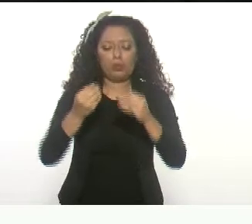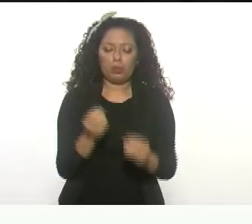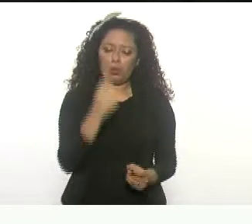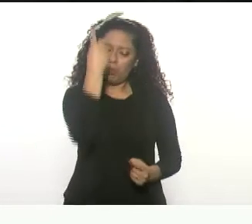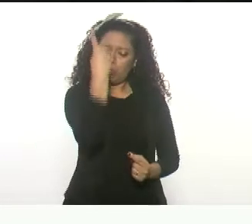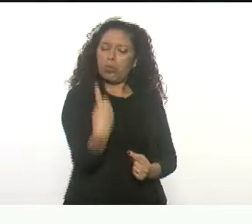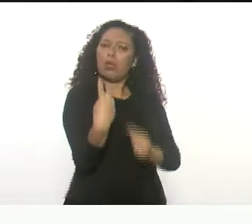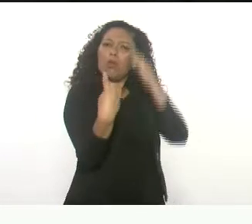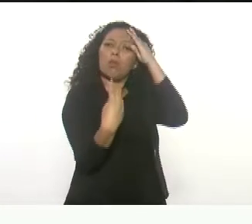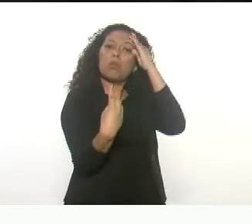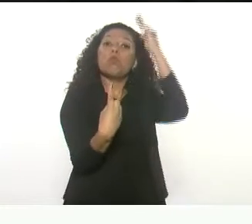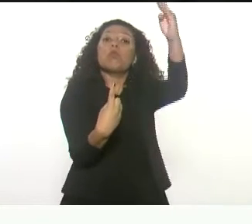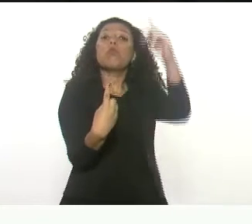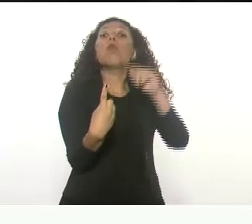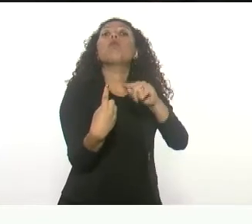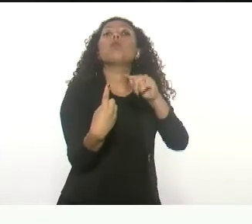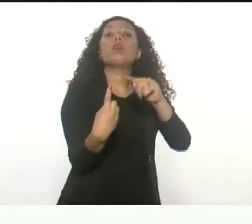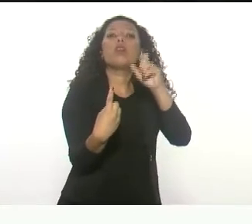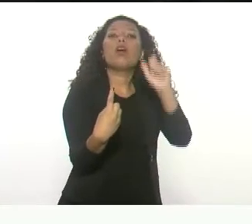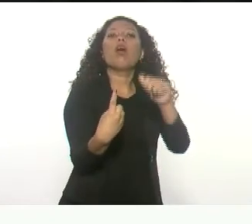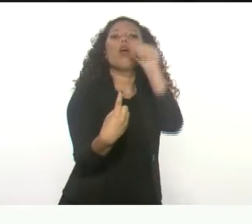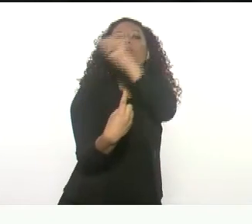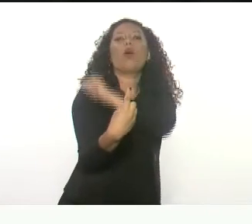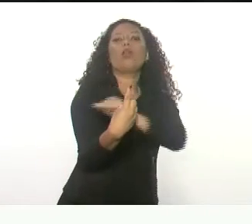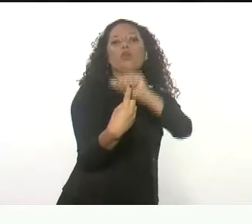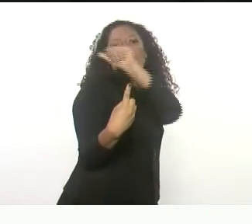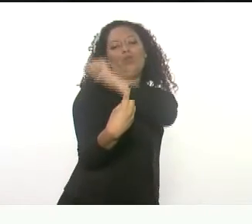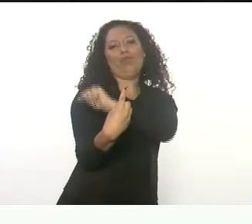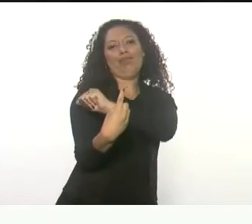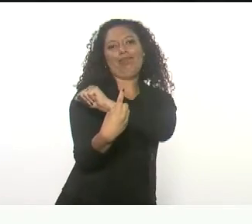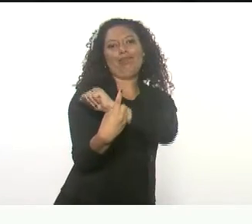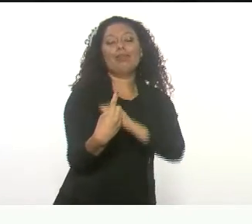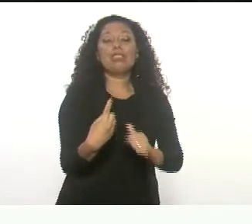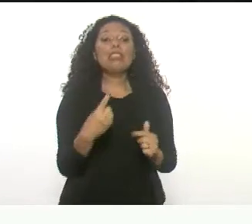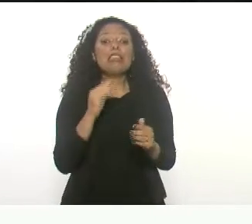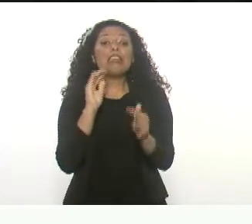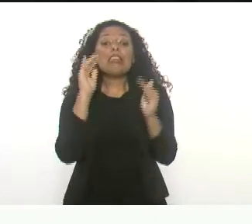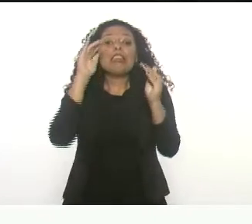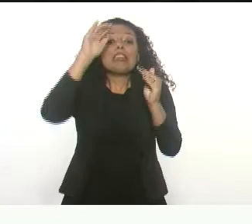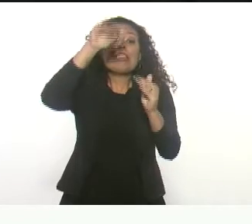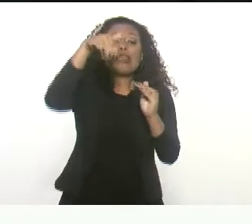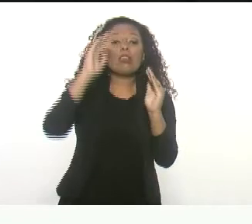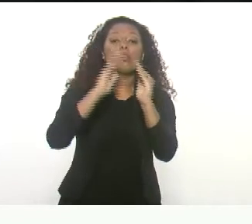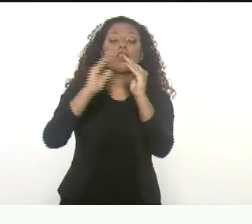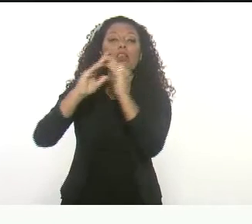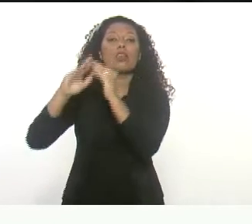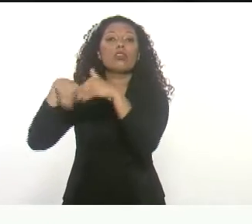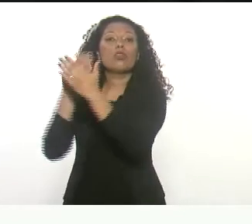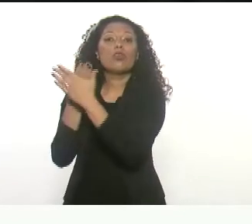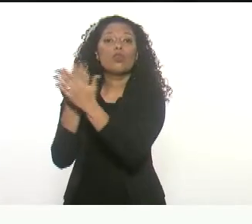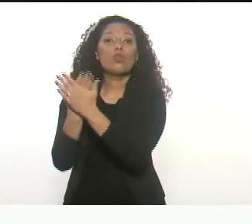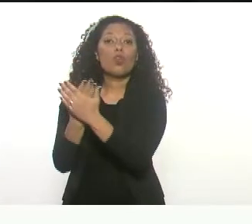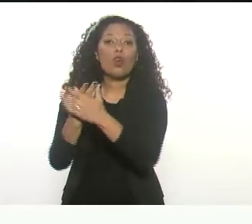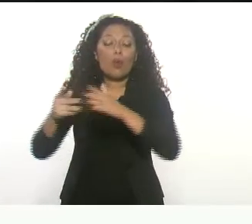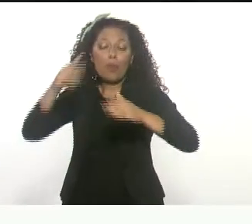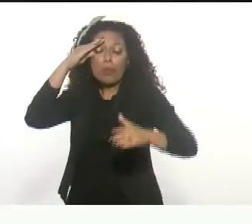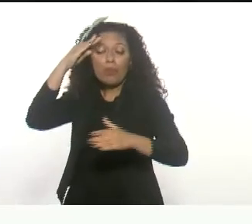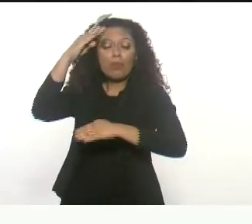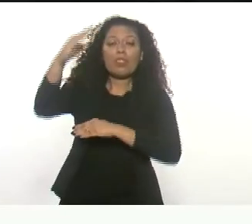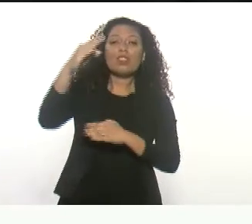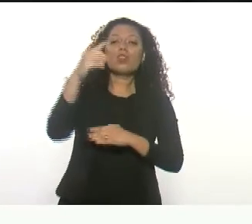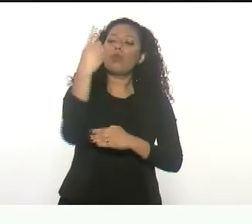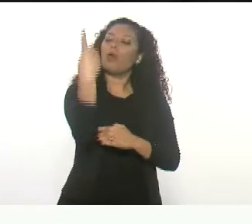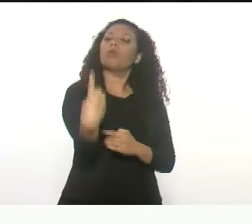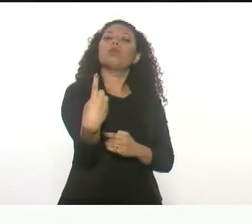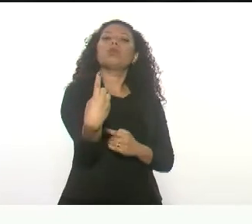aluno. Qual é o projeto de vida do aluno? E é isso que guia o que acontece dentro da escola. Então, a gente consegue fazer isso mesmo. Quando a gente fala